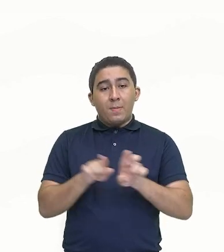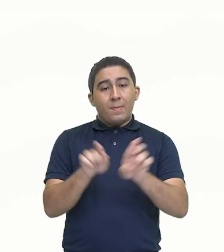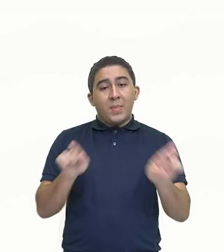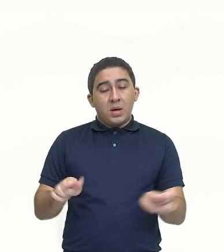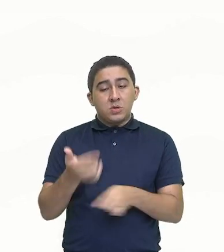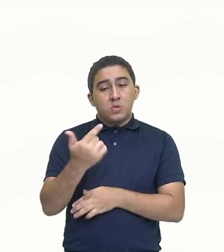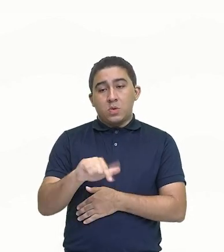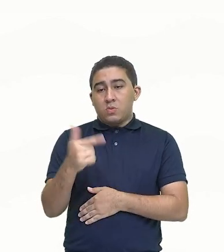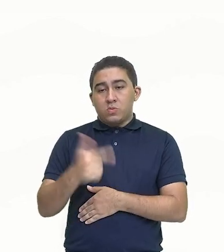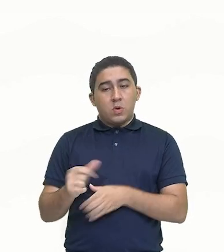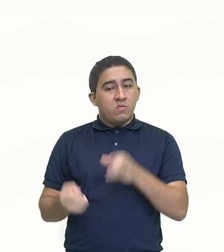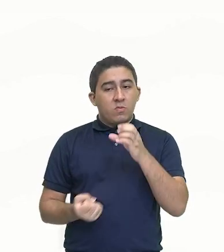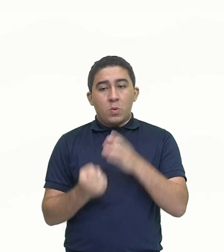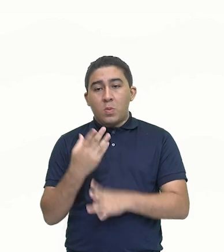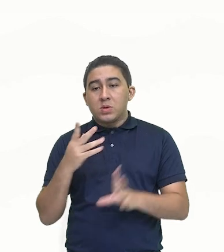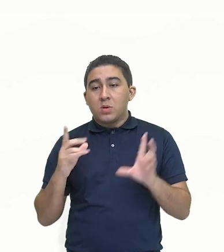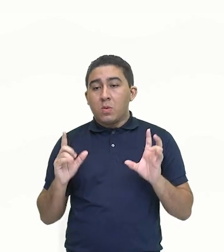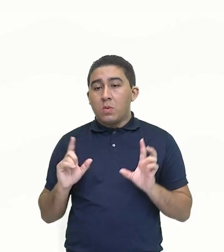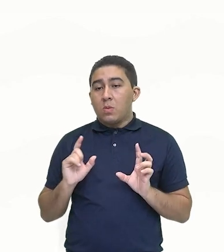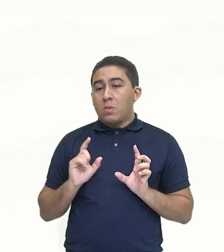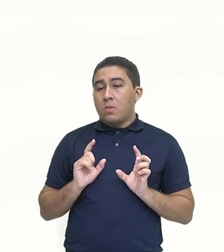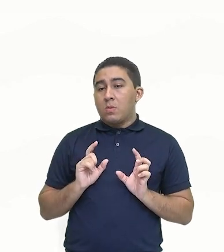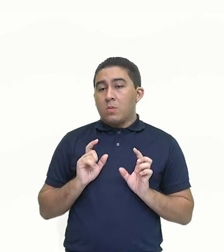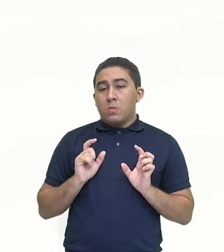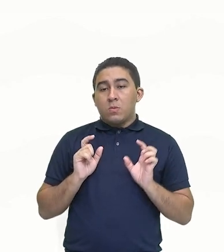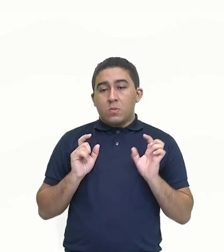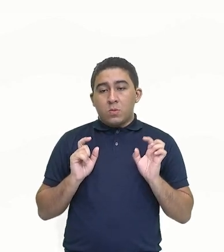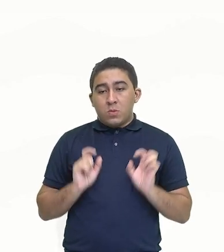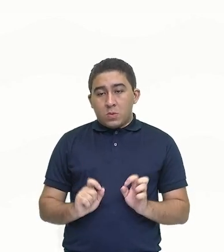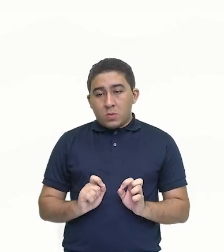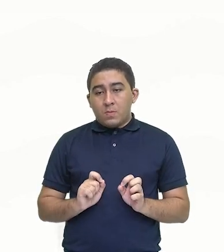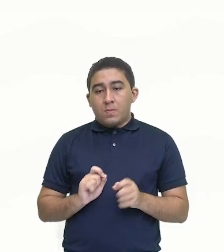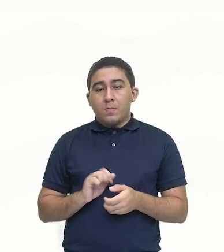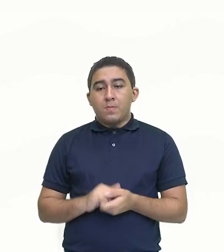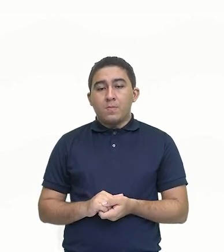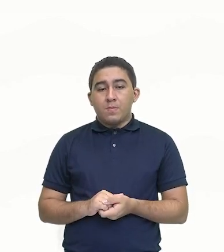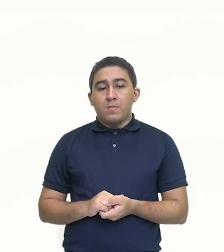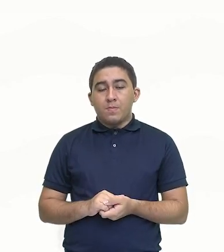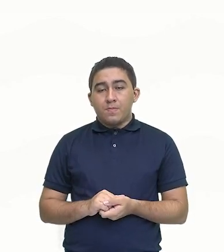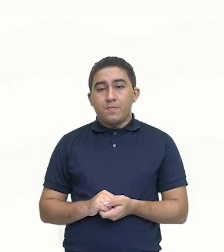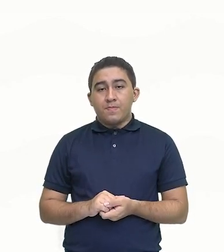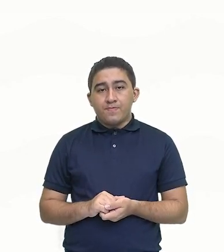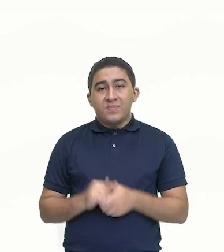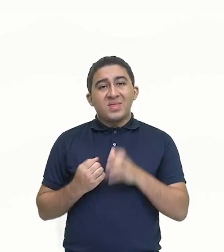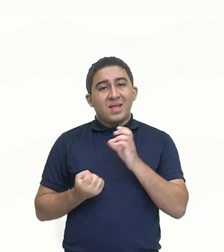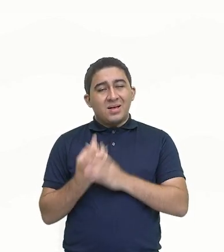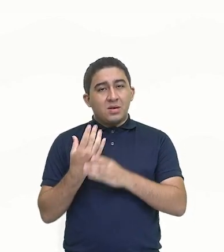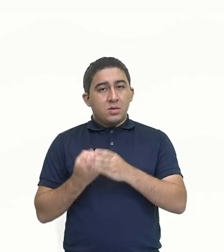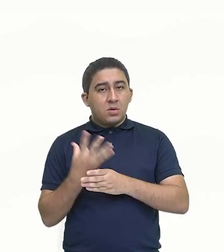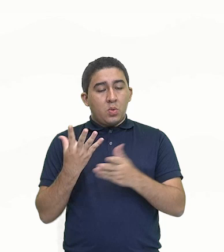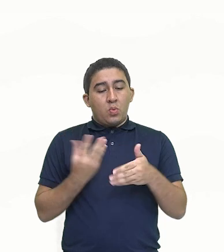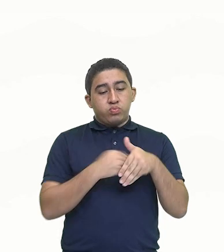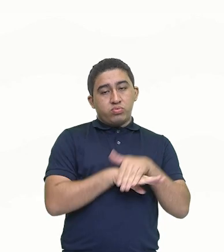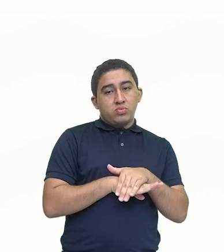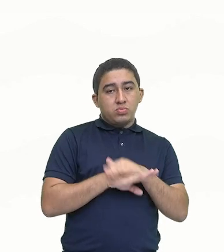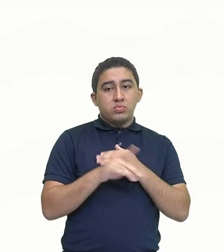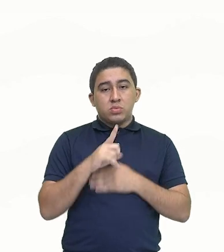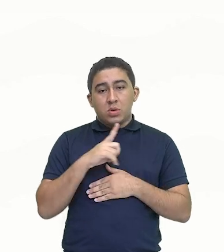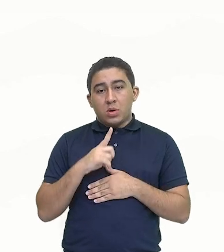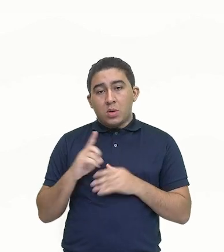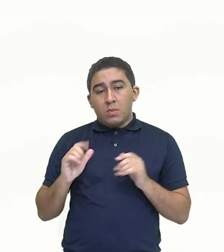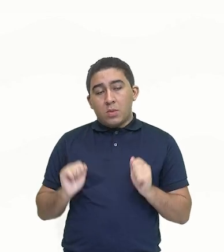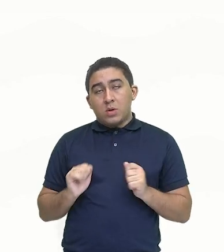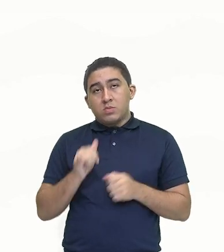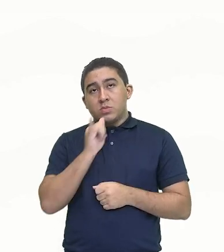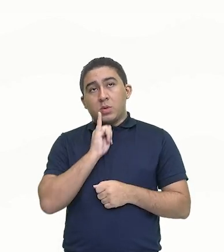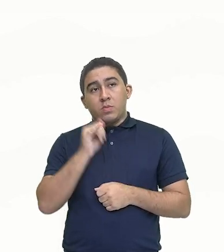ter formação de reserva a nível de como é